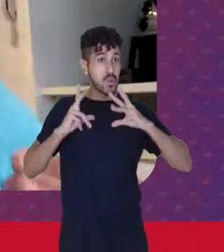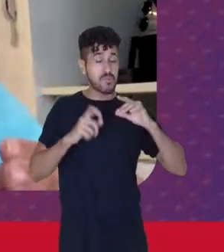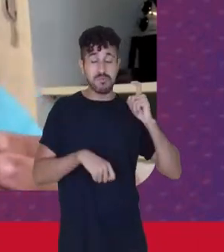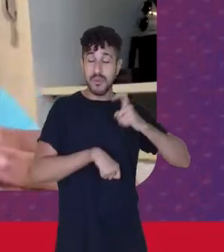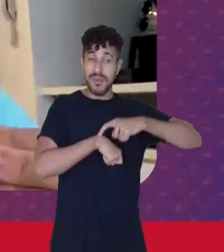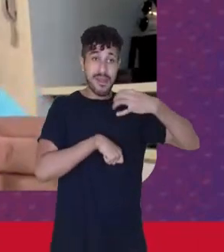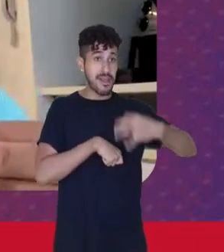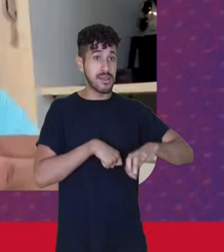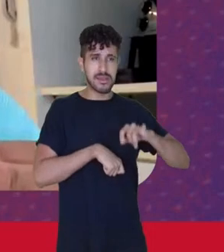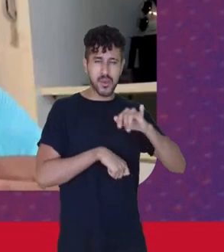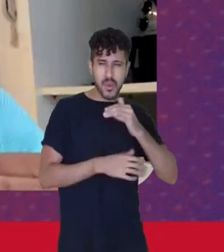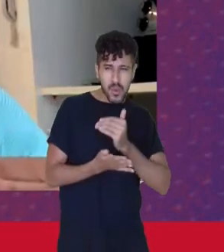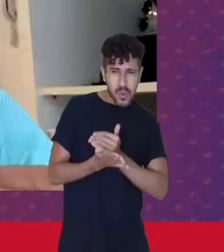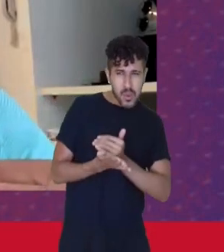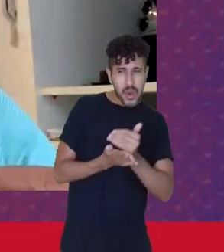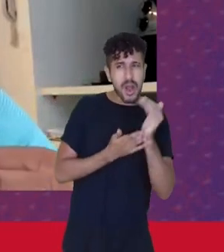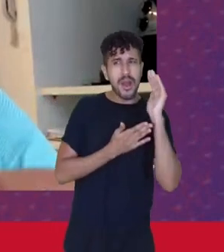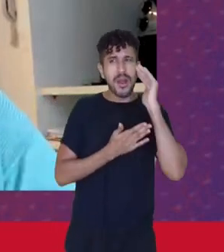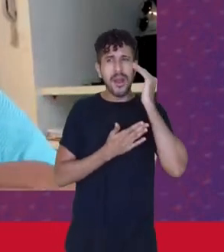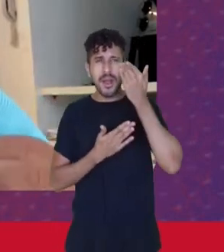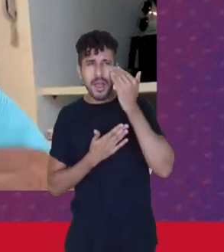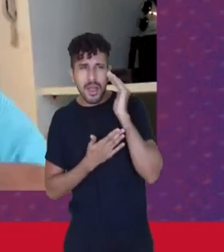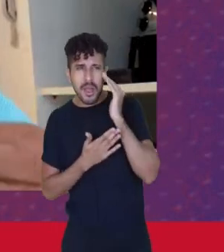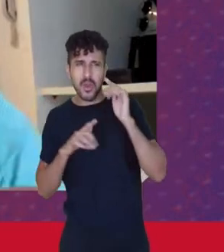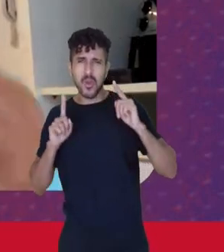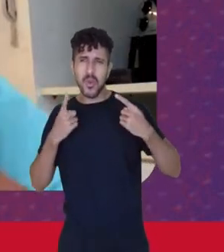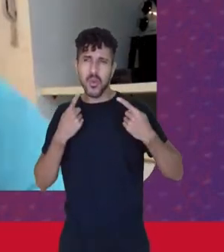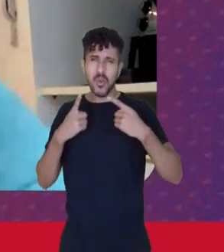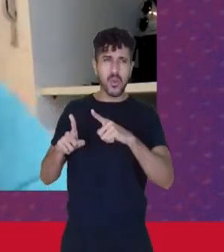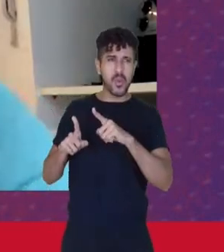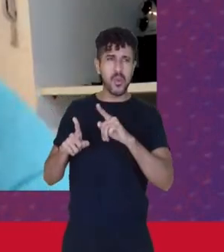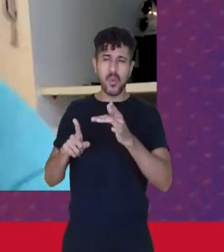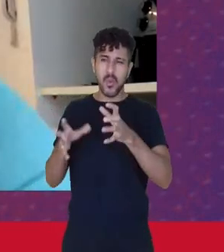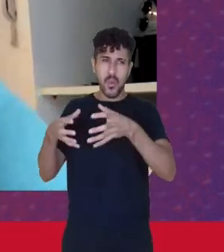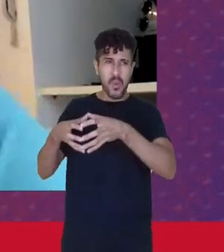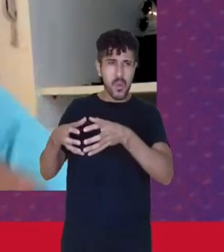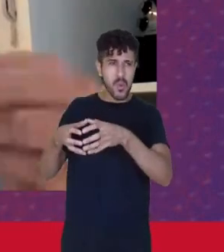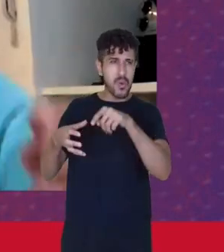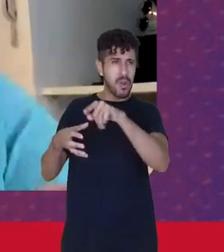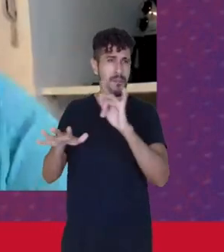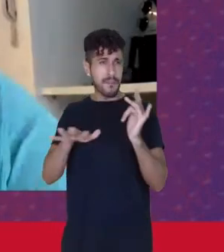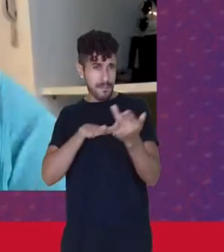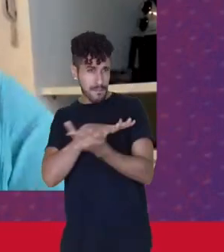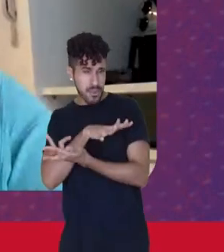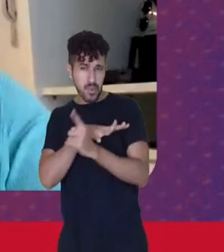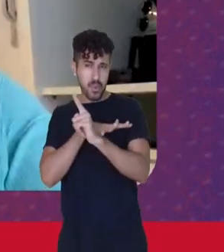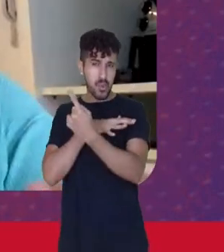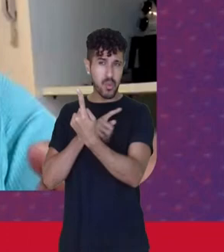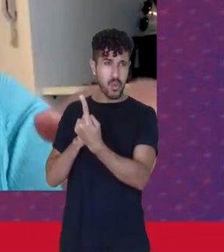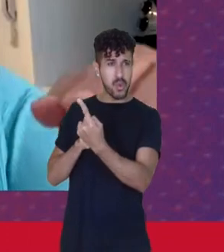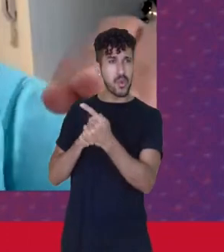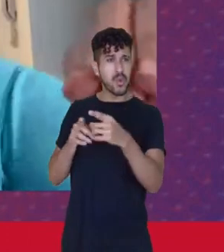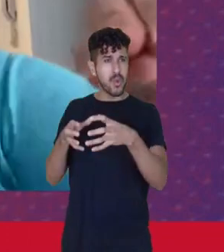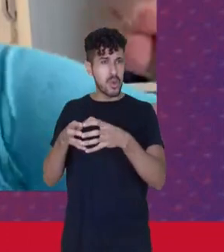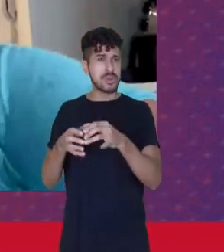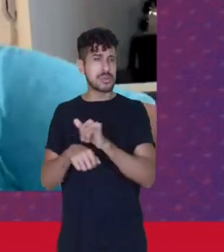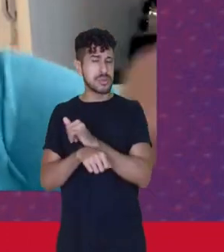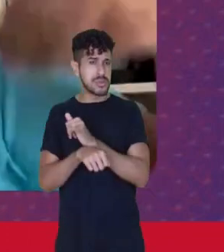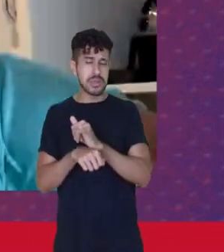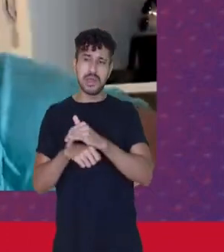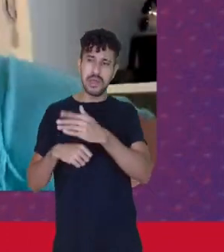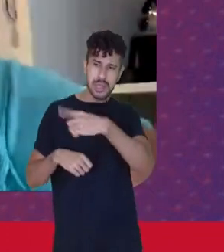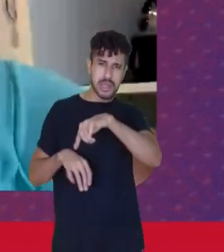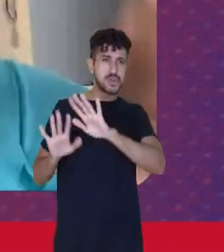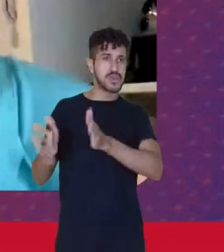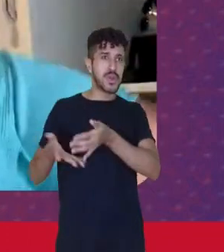ágil. Quando você começa a entender, entende, o ataque feito por uma determinada rede social ou por um determinado mecanismo, eles